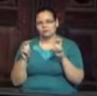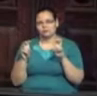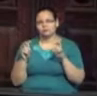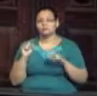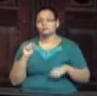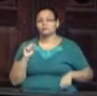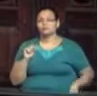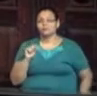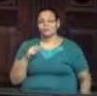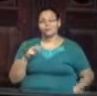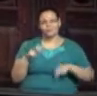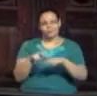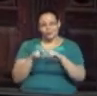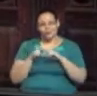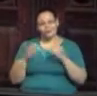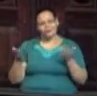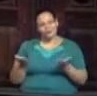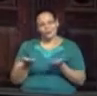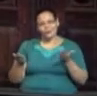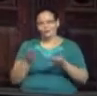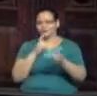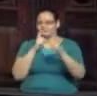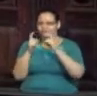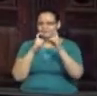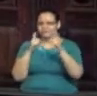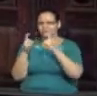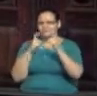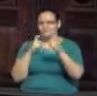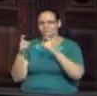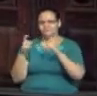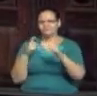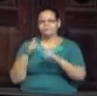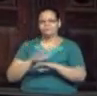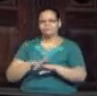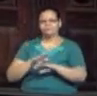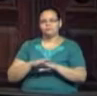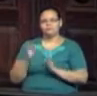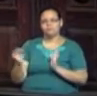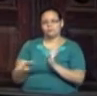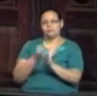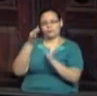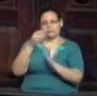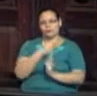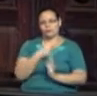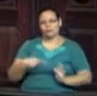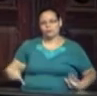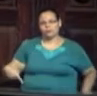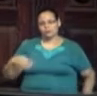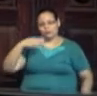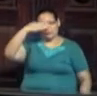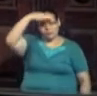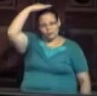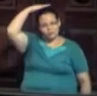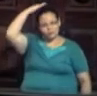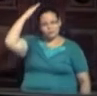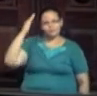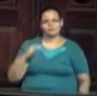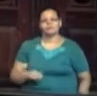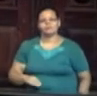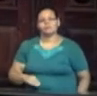e que motiva a discussão de hoje, assinado pelo presidente Michel Temer,